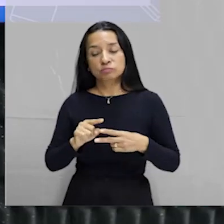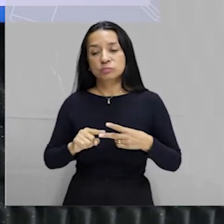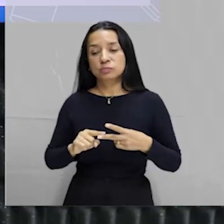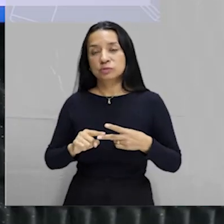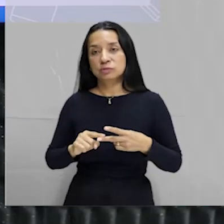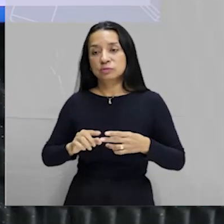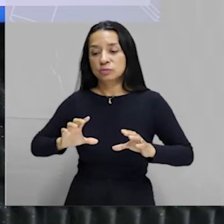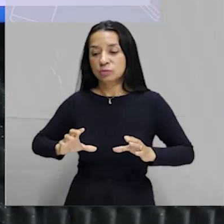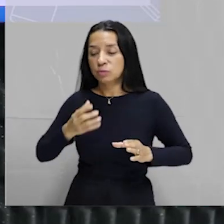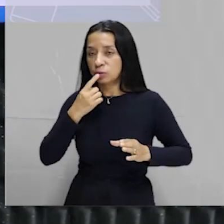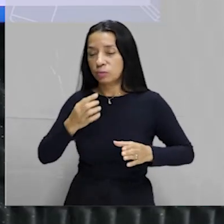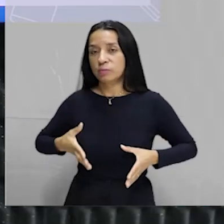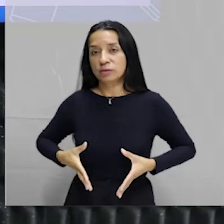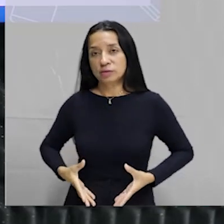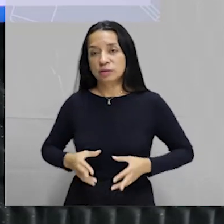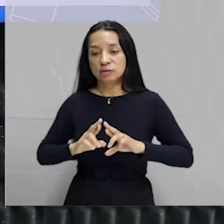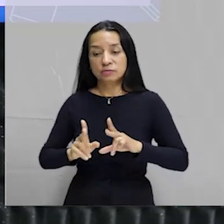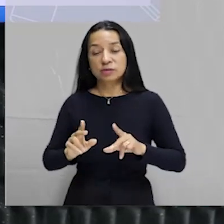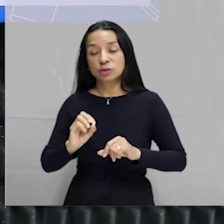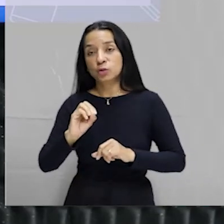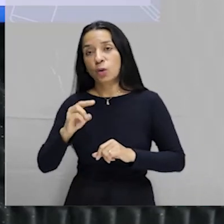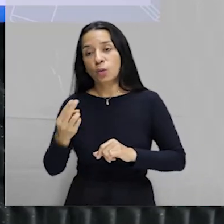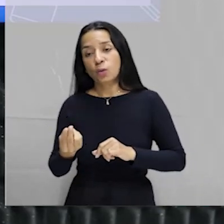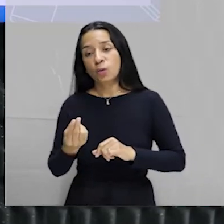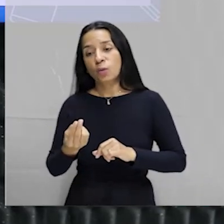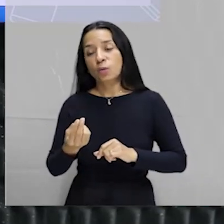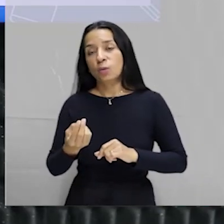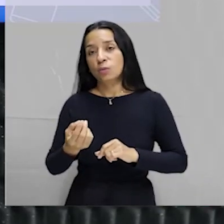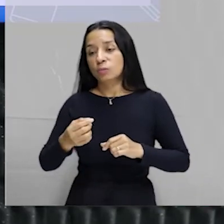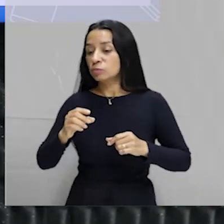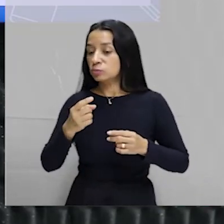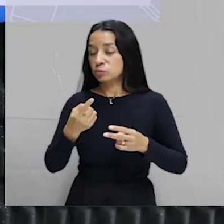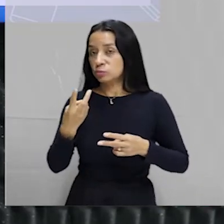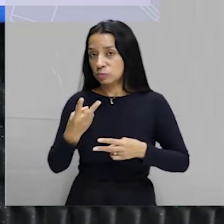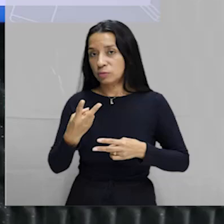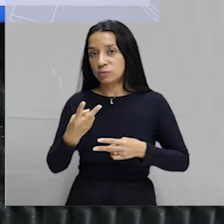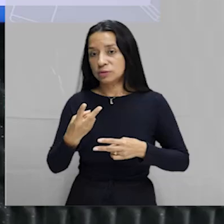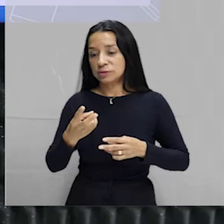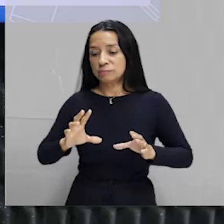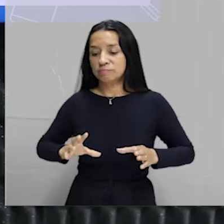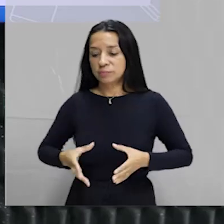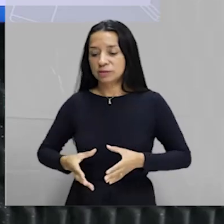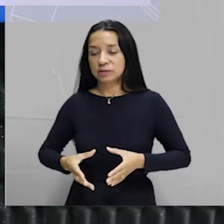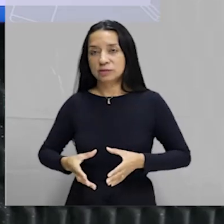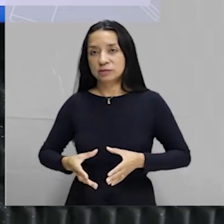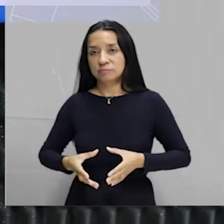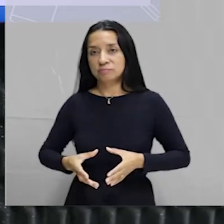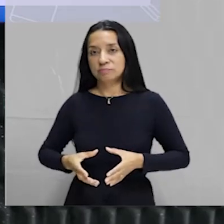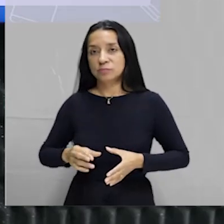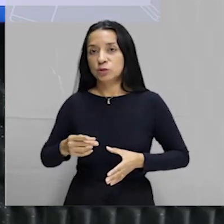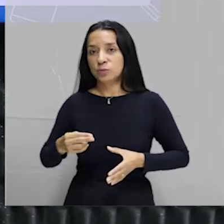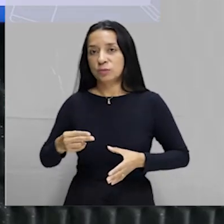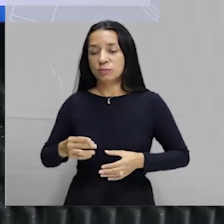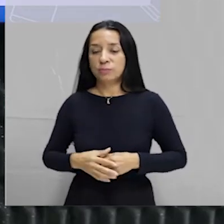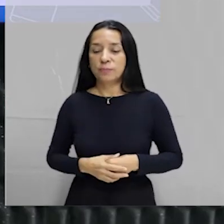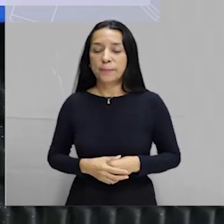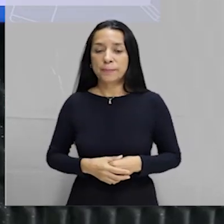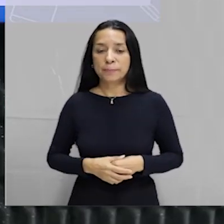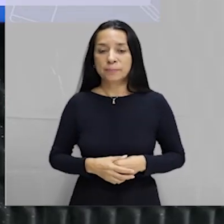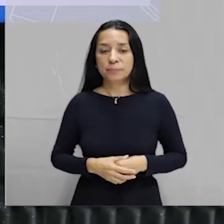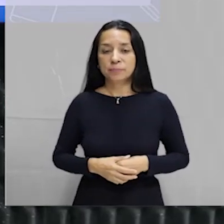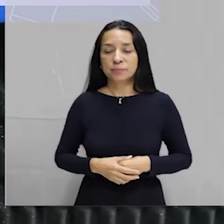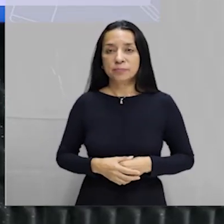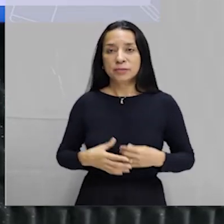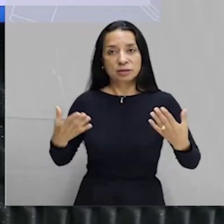indivíduos na mesma placenta, tá? Agora eu vou falar dos gêmeos que são considerados gêmeos monozigóticos. Como vocês já